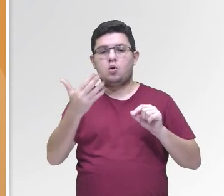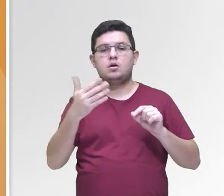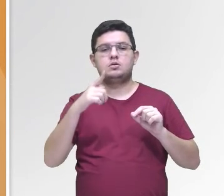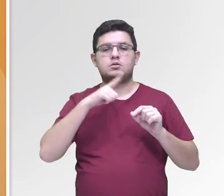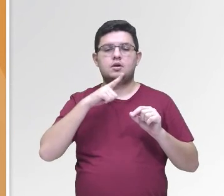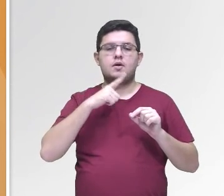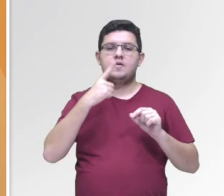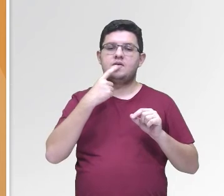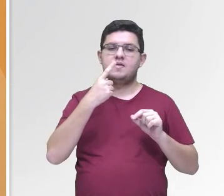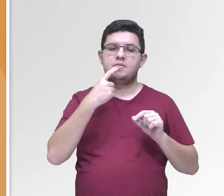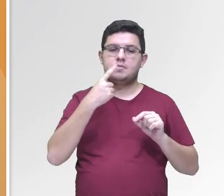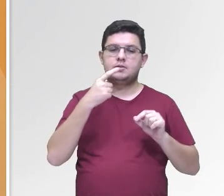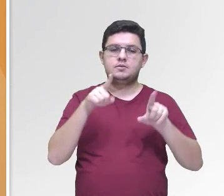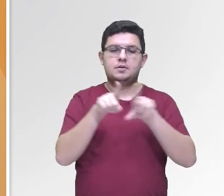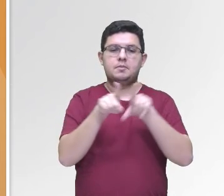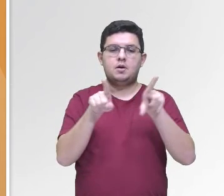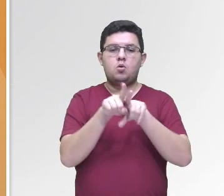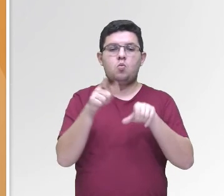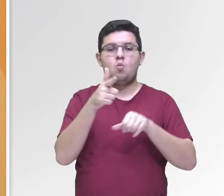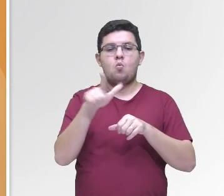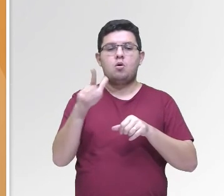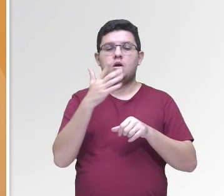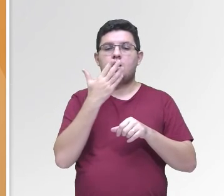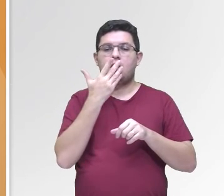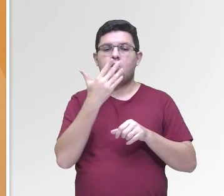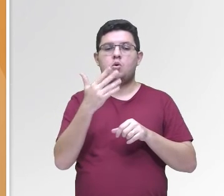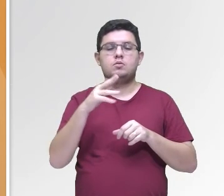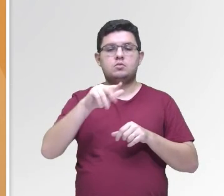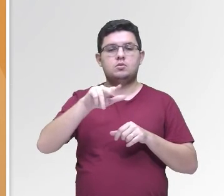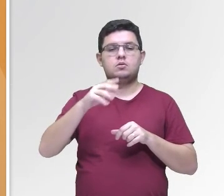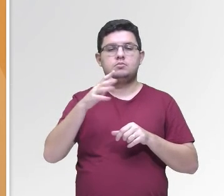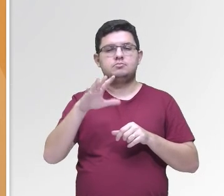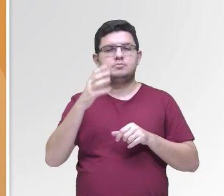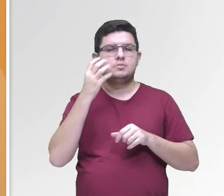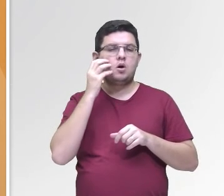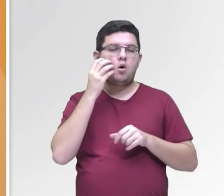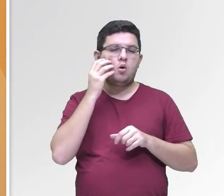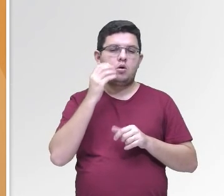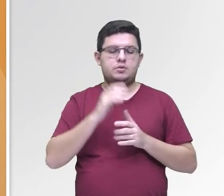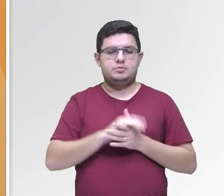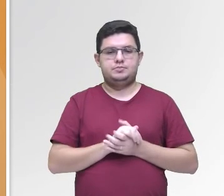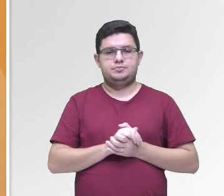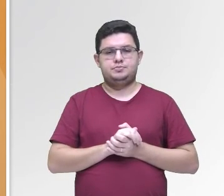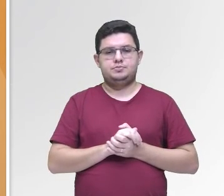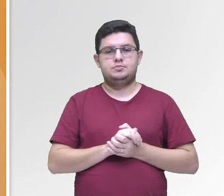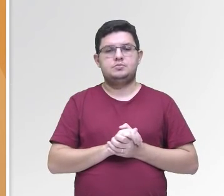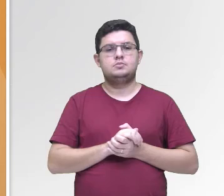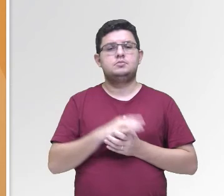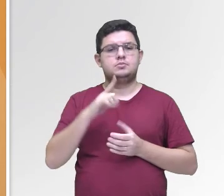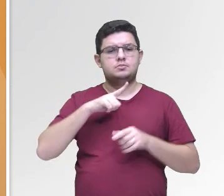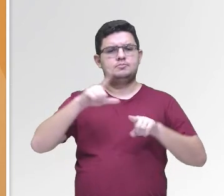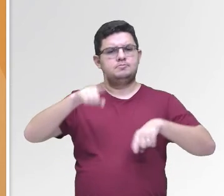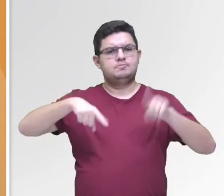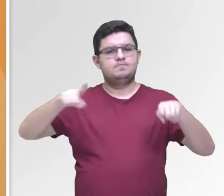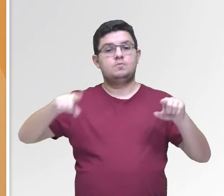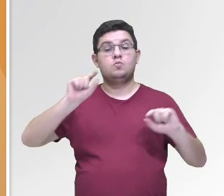vermelho e esse outro tom meio rosado, né? Então nós temos aí, ó,